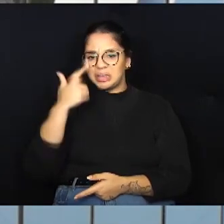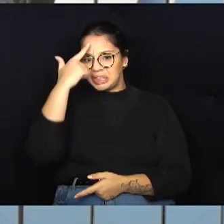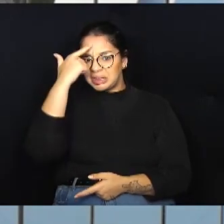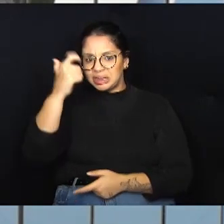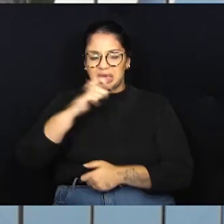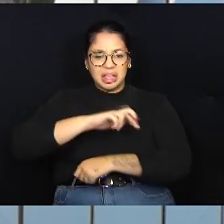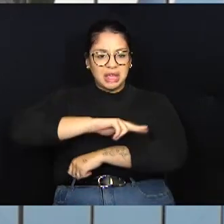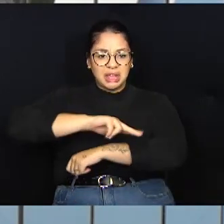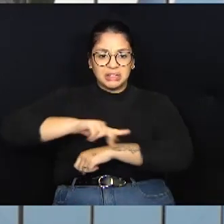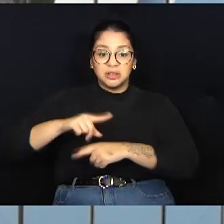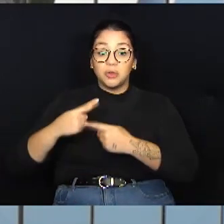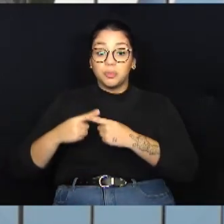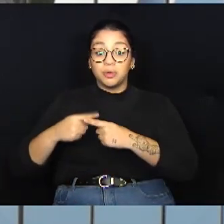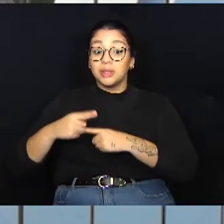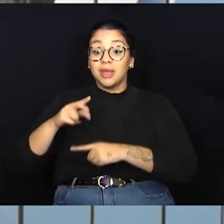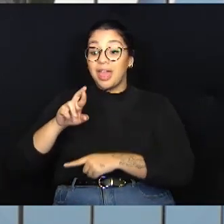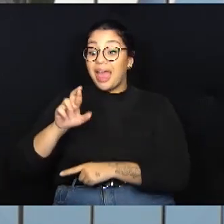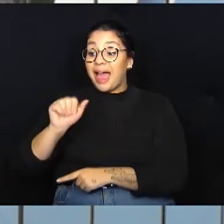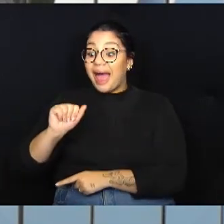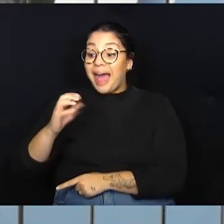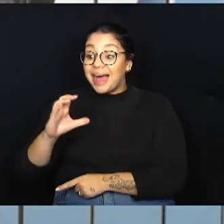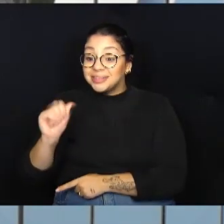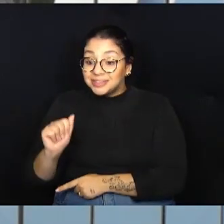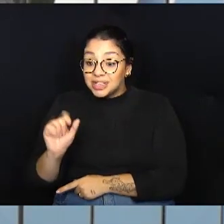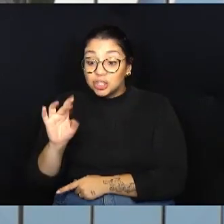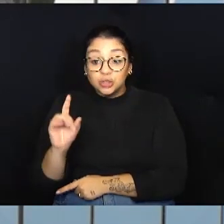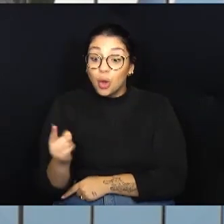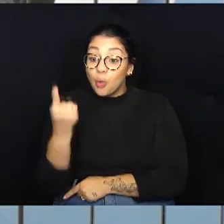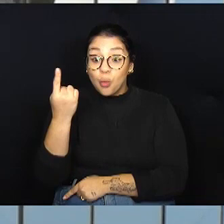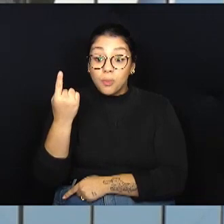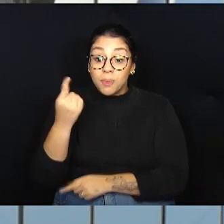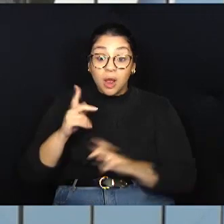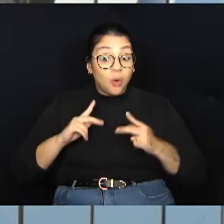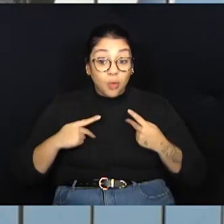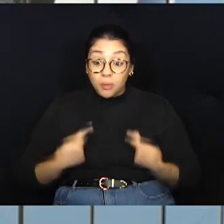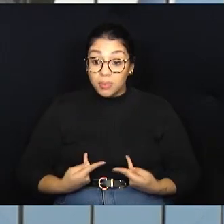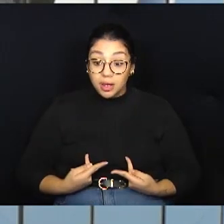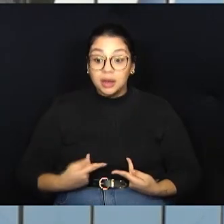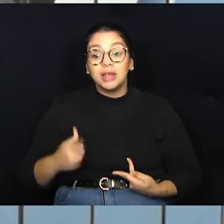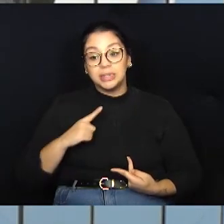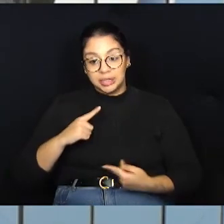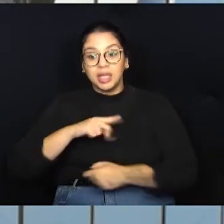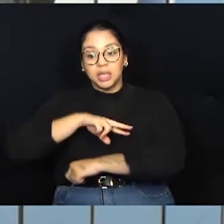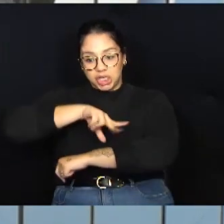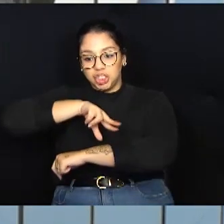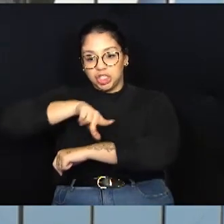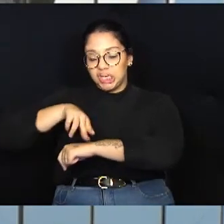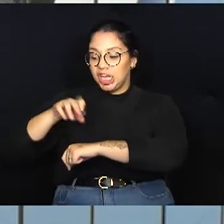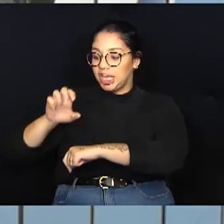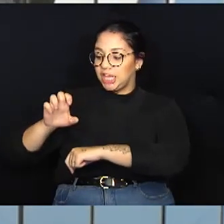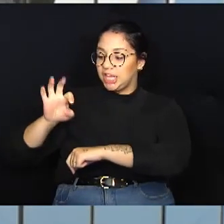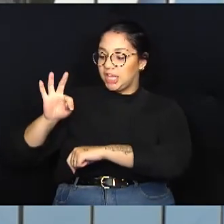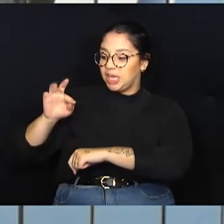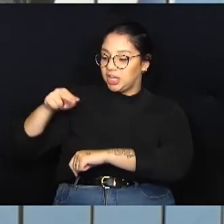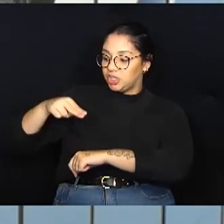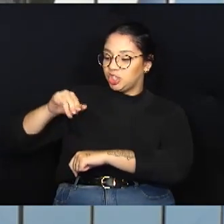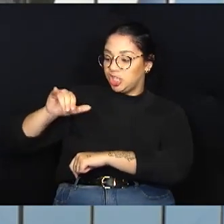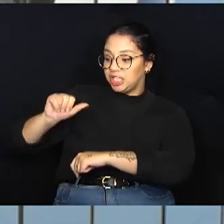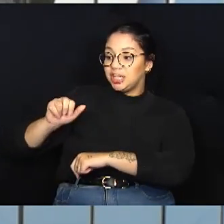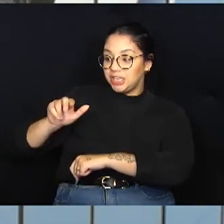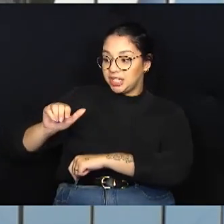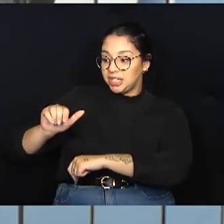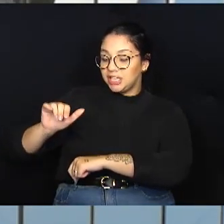raça é só uma, humana. Todos nós somos humanos. Existem etnias diferentes, povos, etnias.